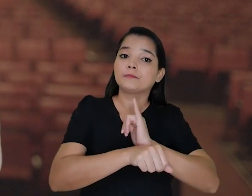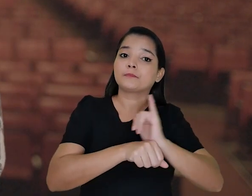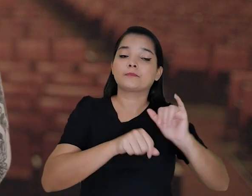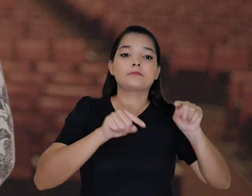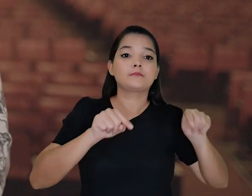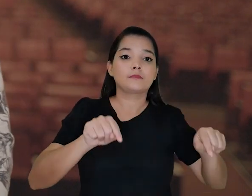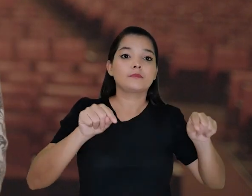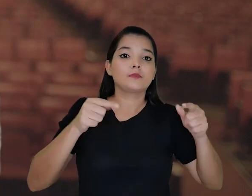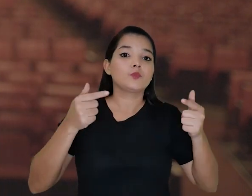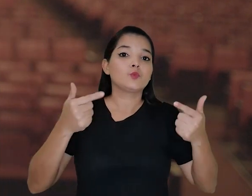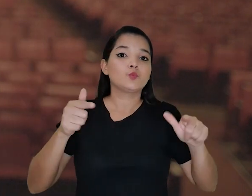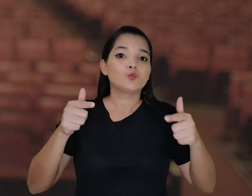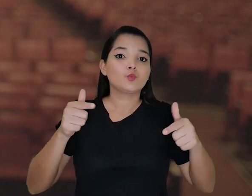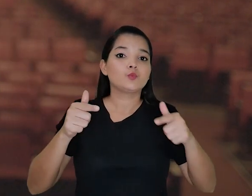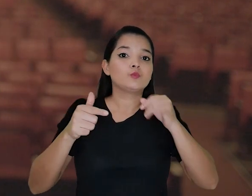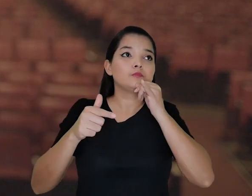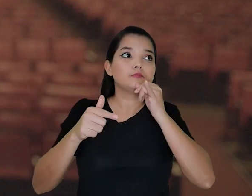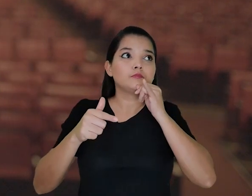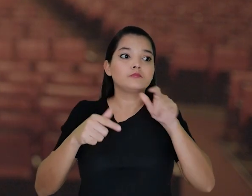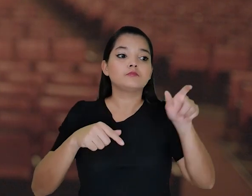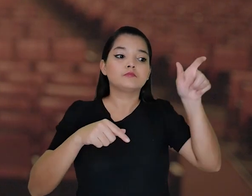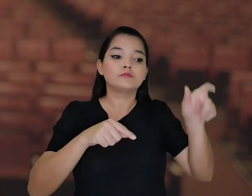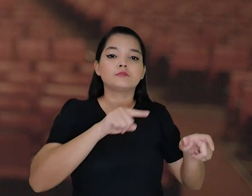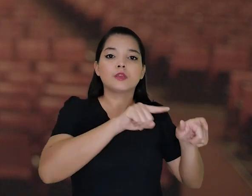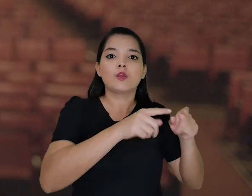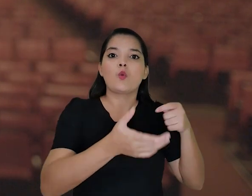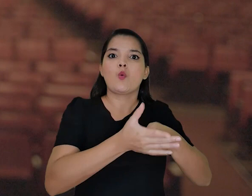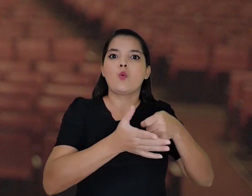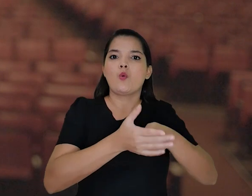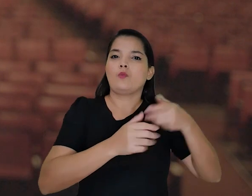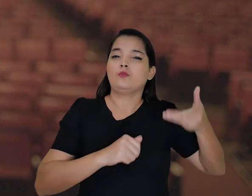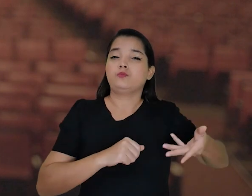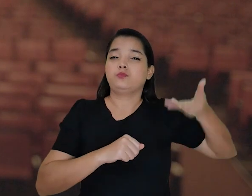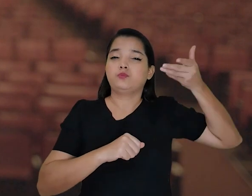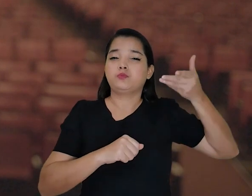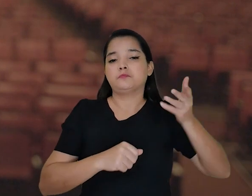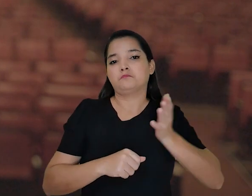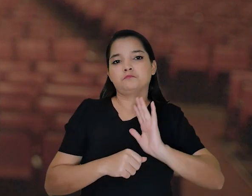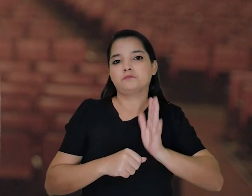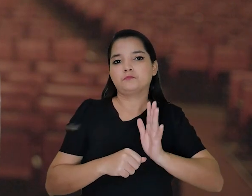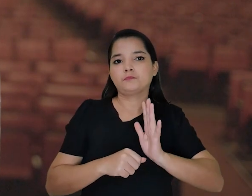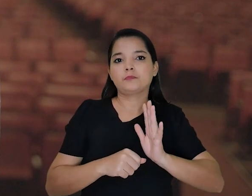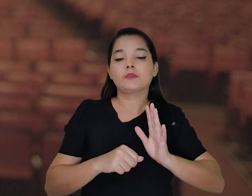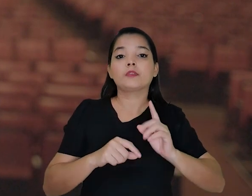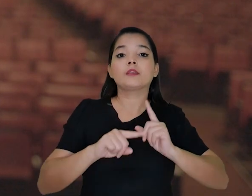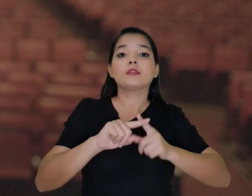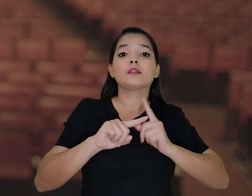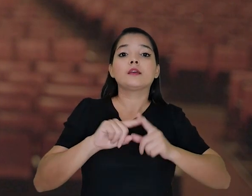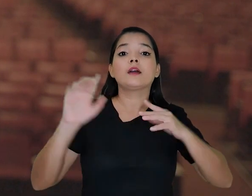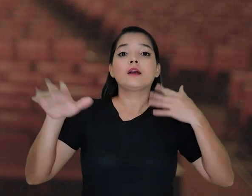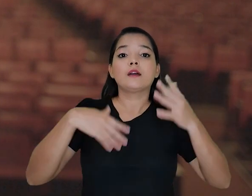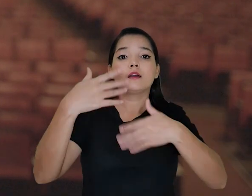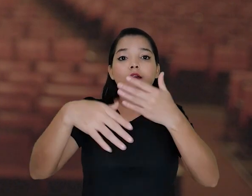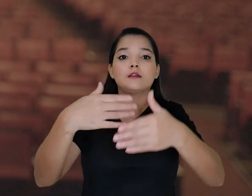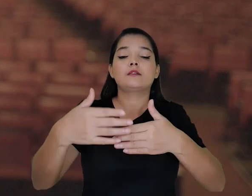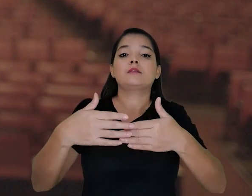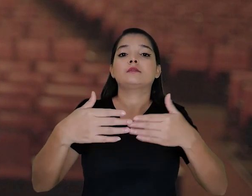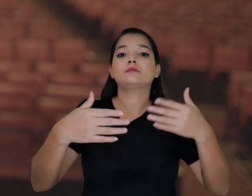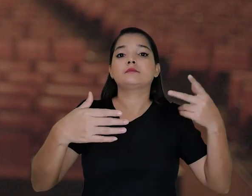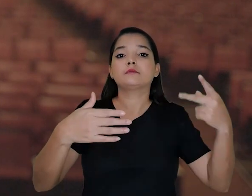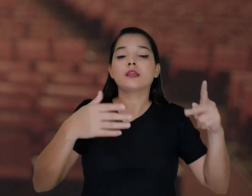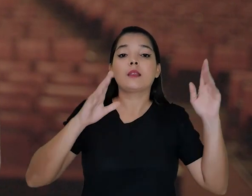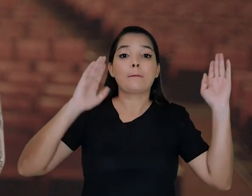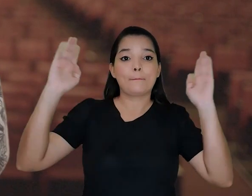não exige tanto desse solista em termos de volume sonoro para depois você no próximo